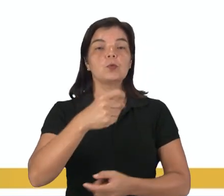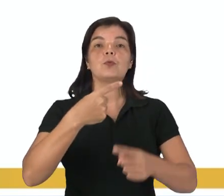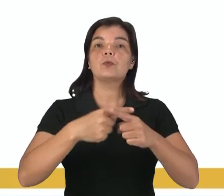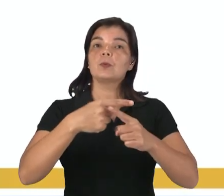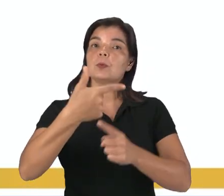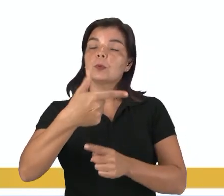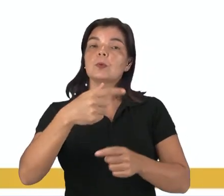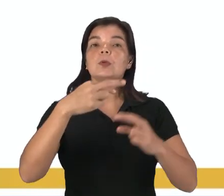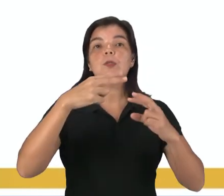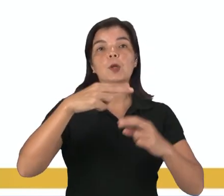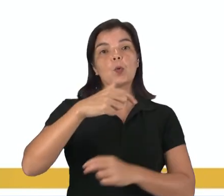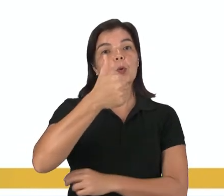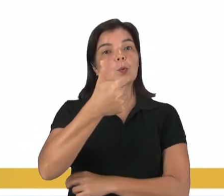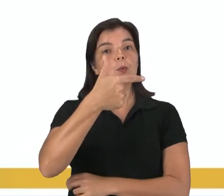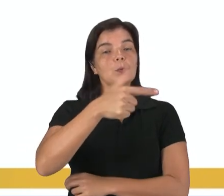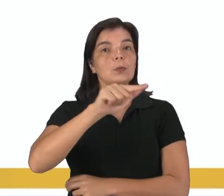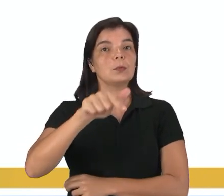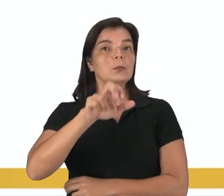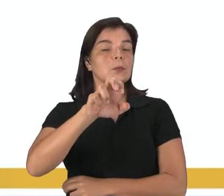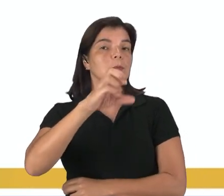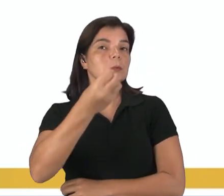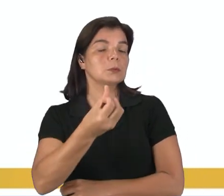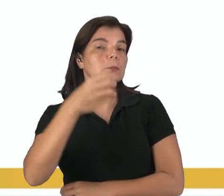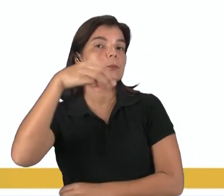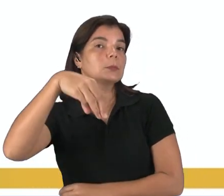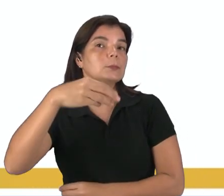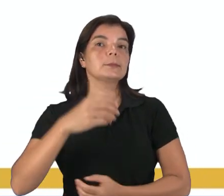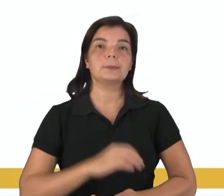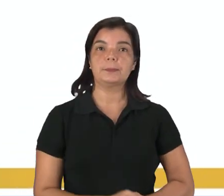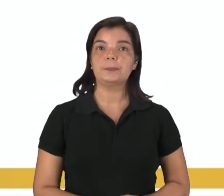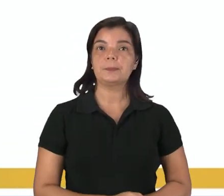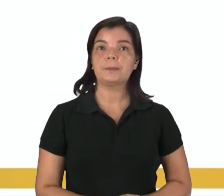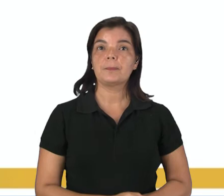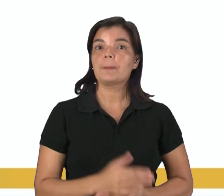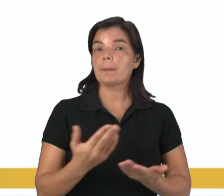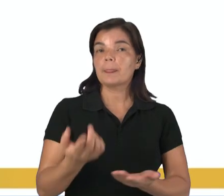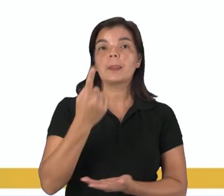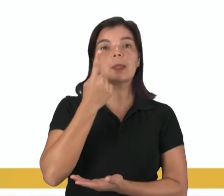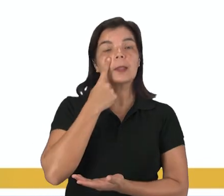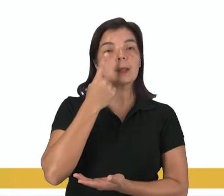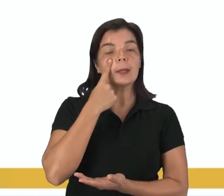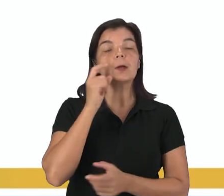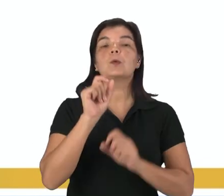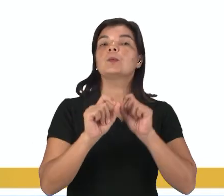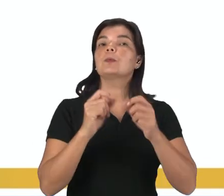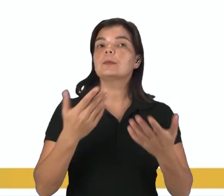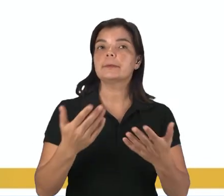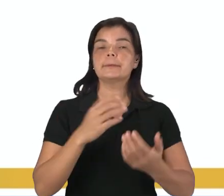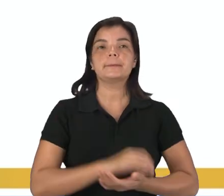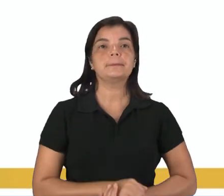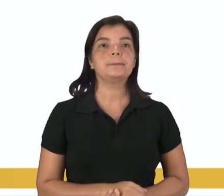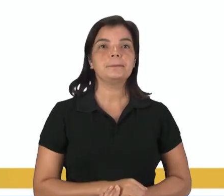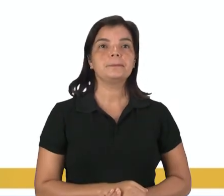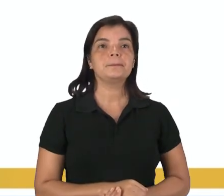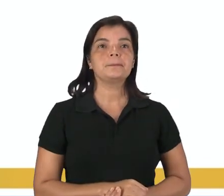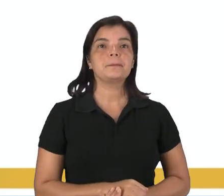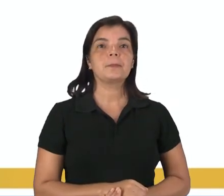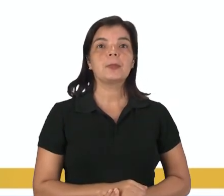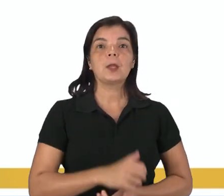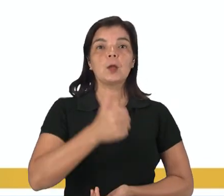X2 = 12,56 M Observe que